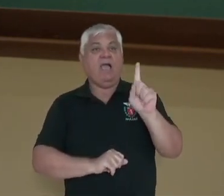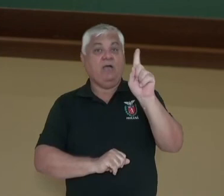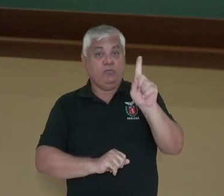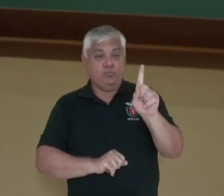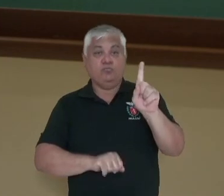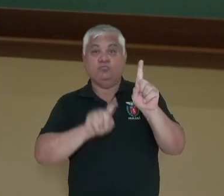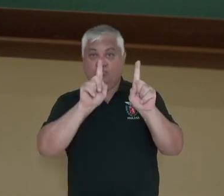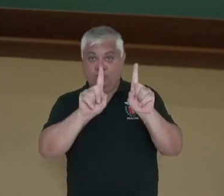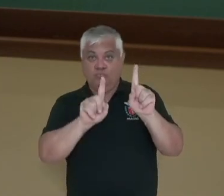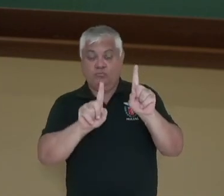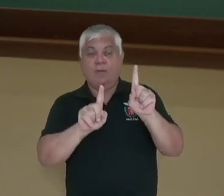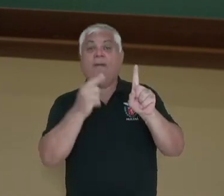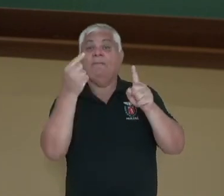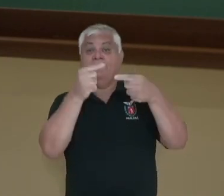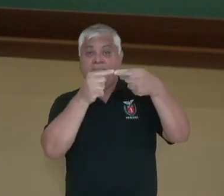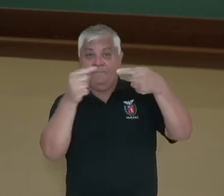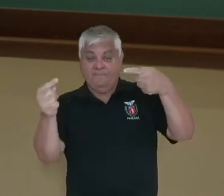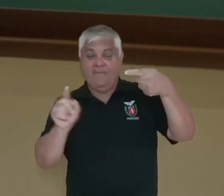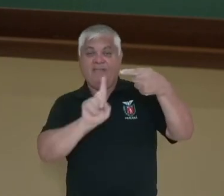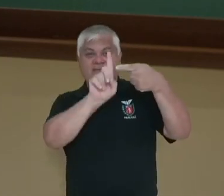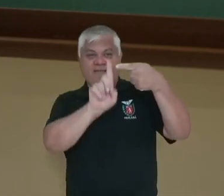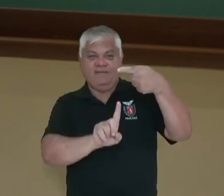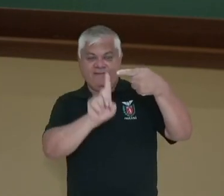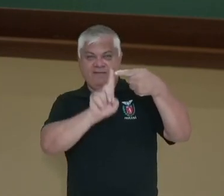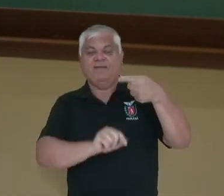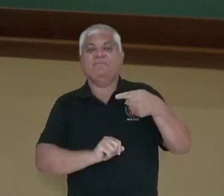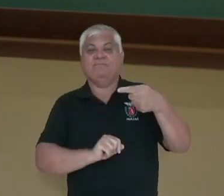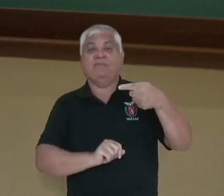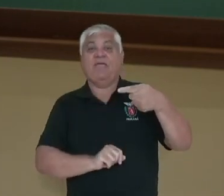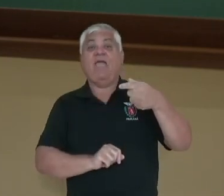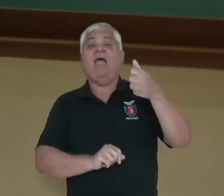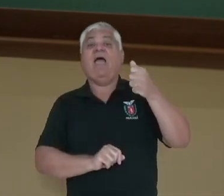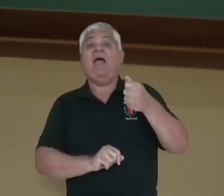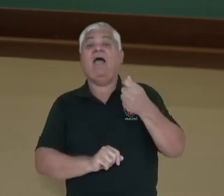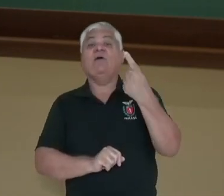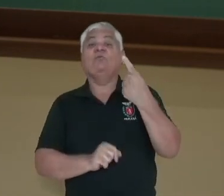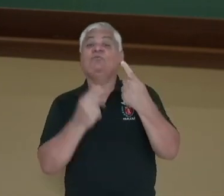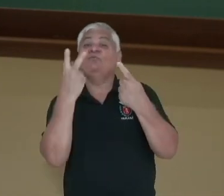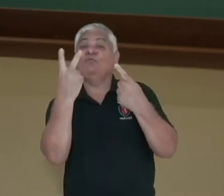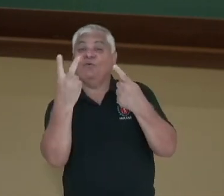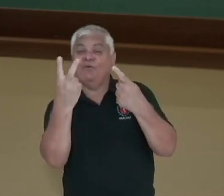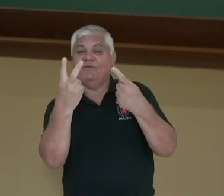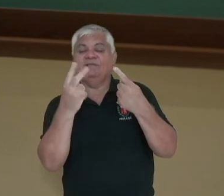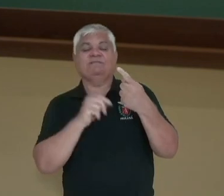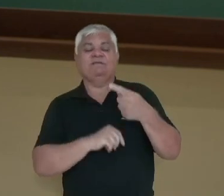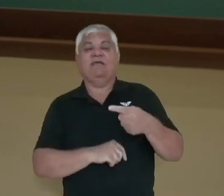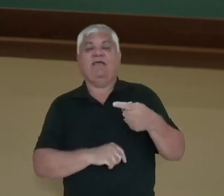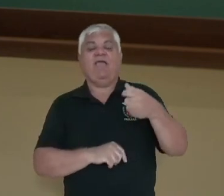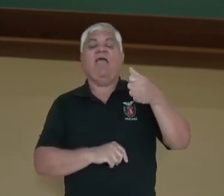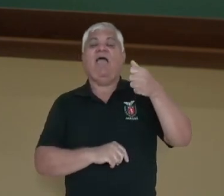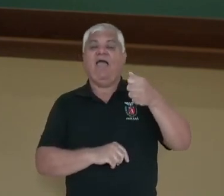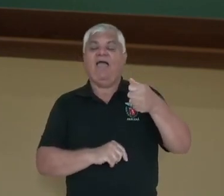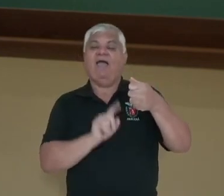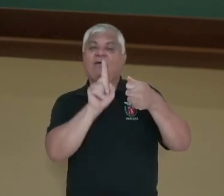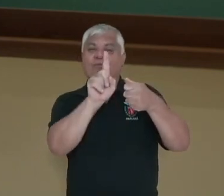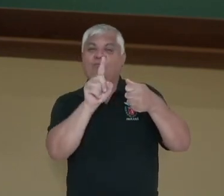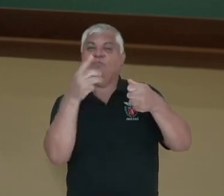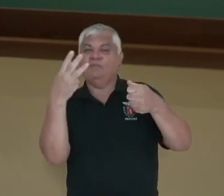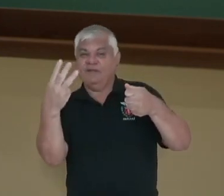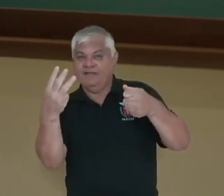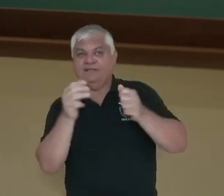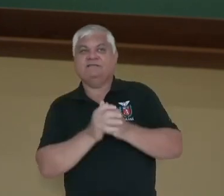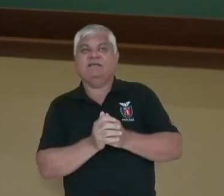linha e na primeira coluna. A12, primeira linha, segunda coluna. A13, primeira linha,